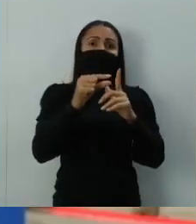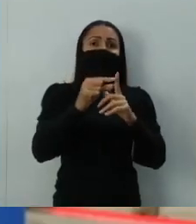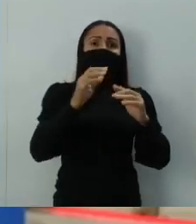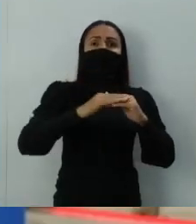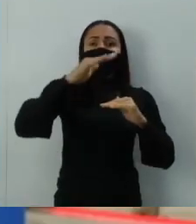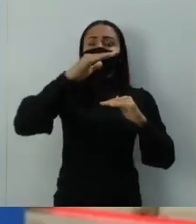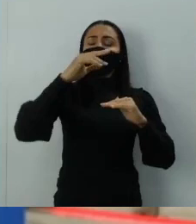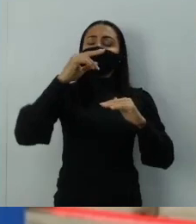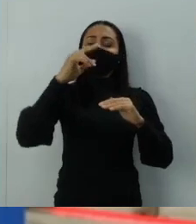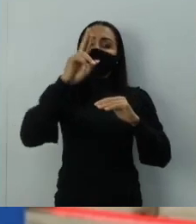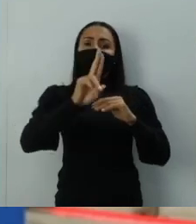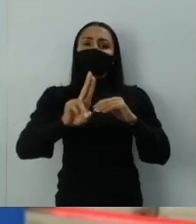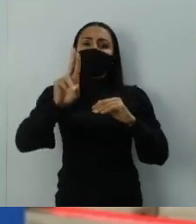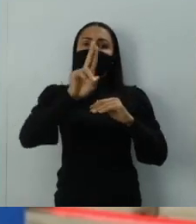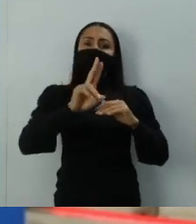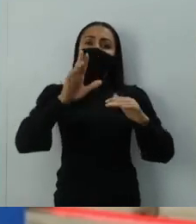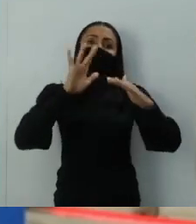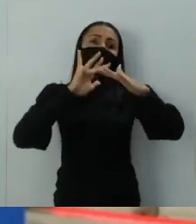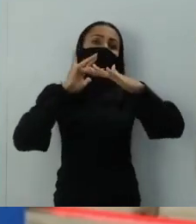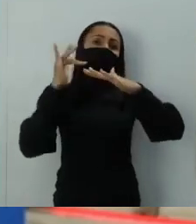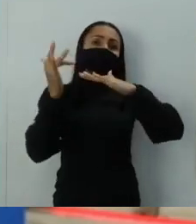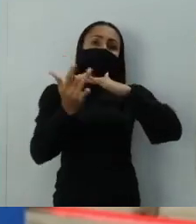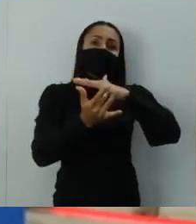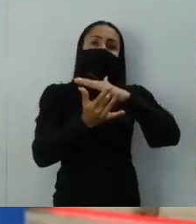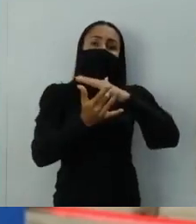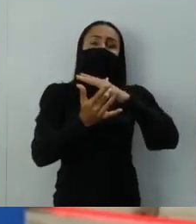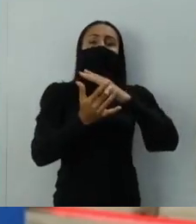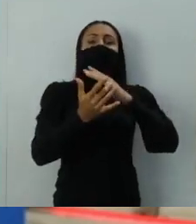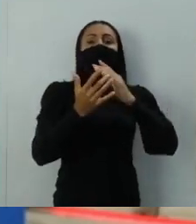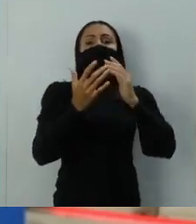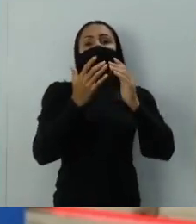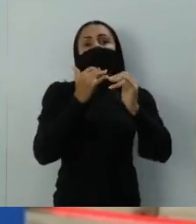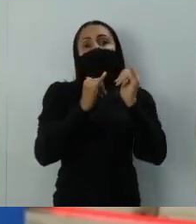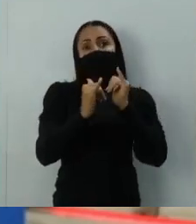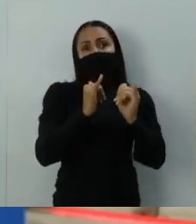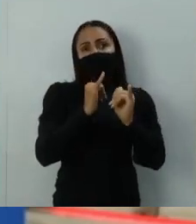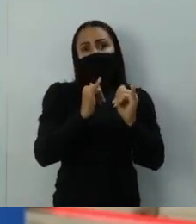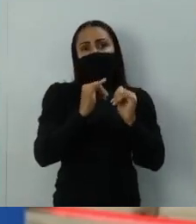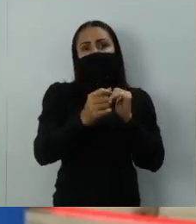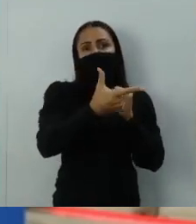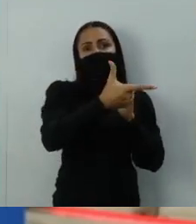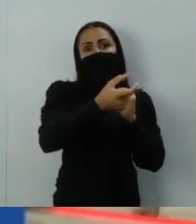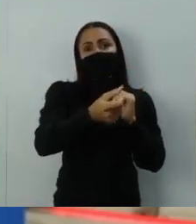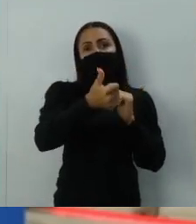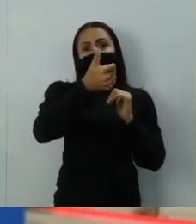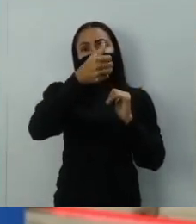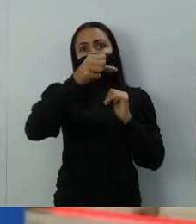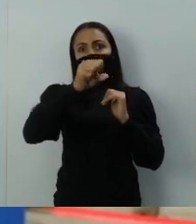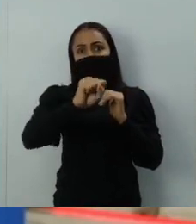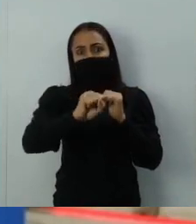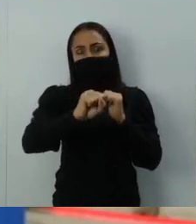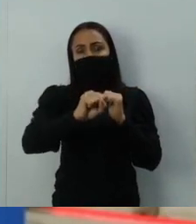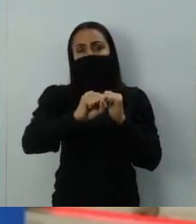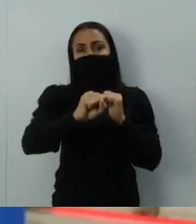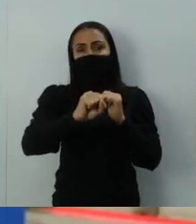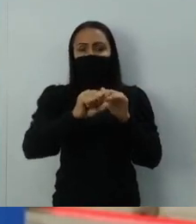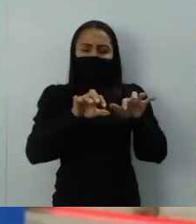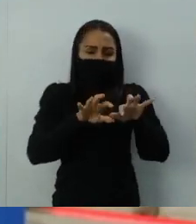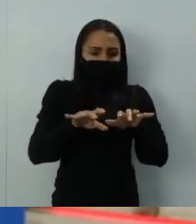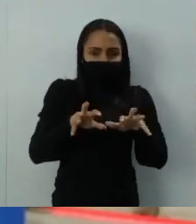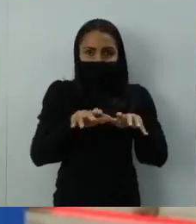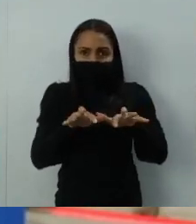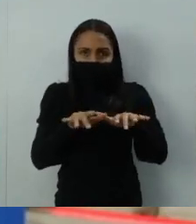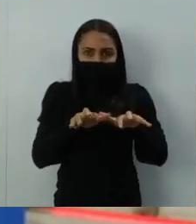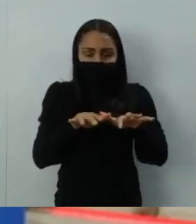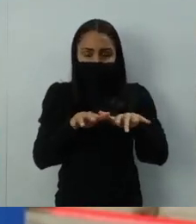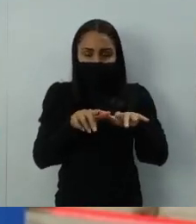redes sociais, na internet, se não me falha a memória, em 2018, e você colocar lá no Google, você vai